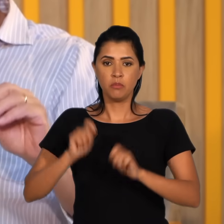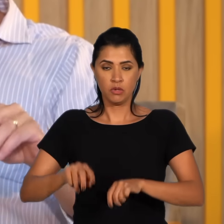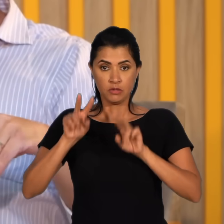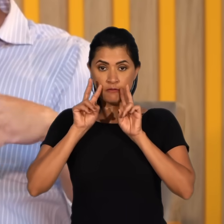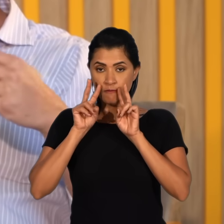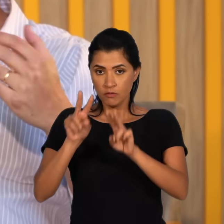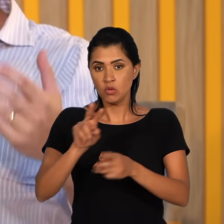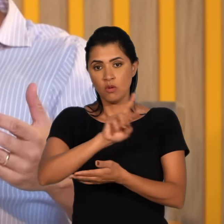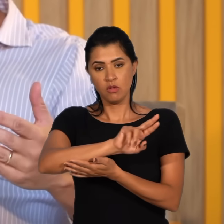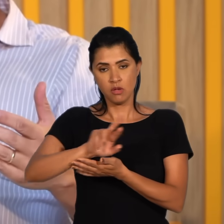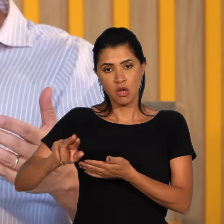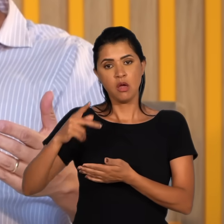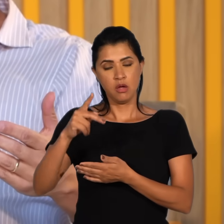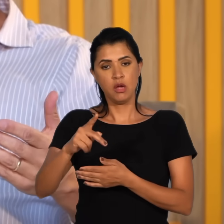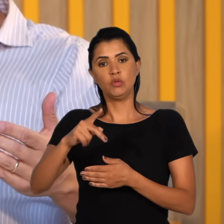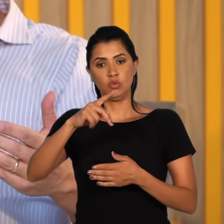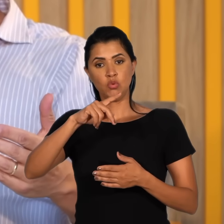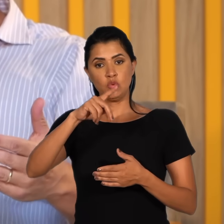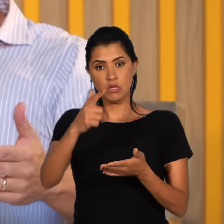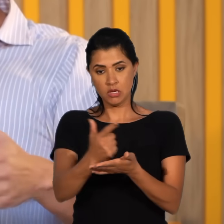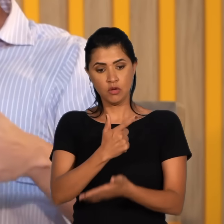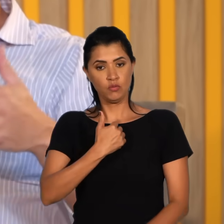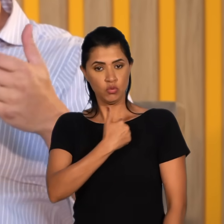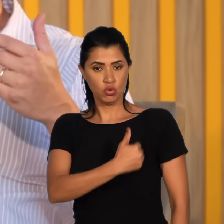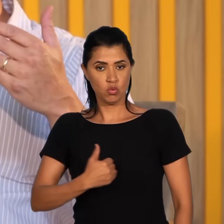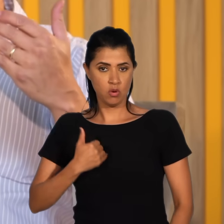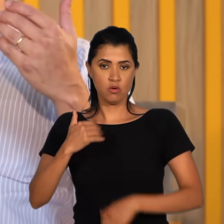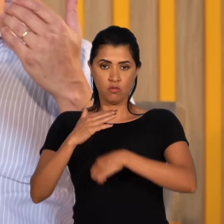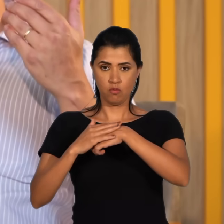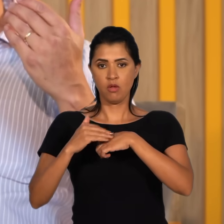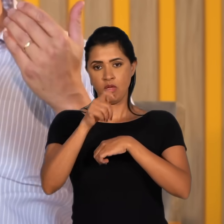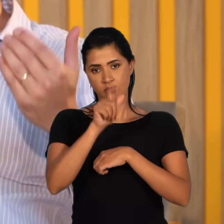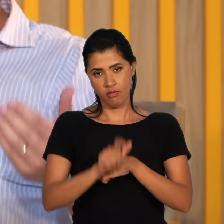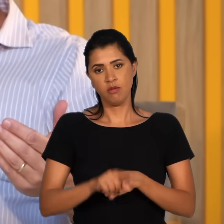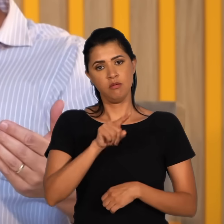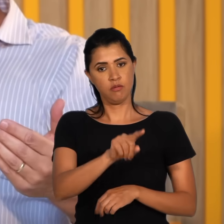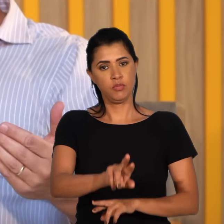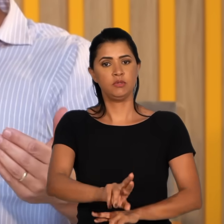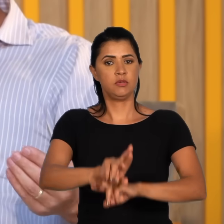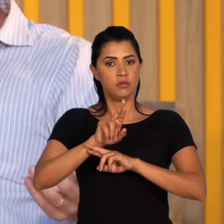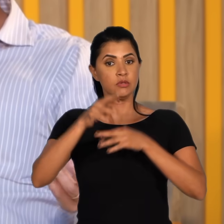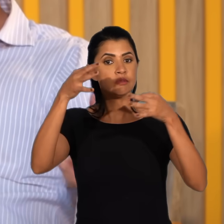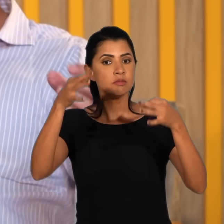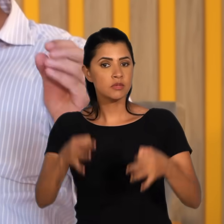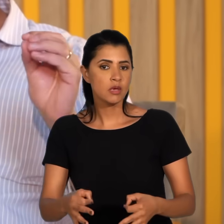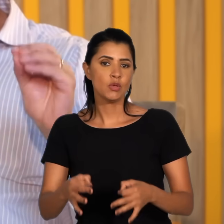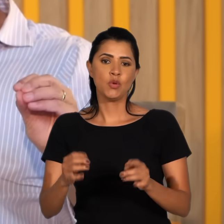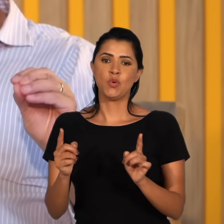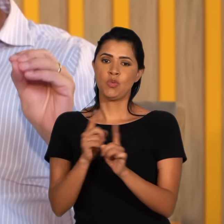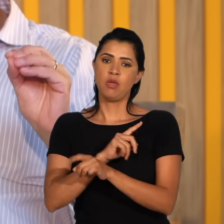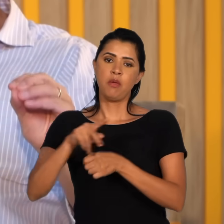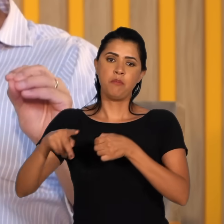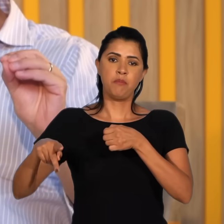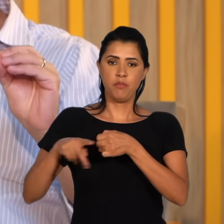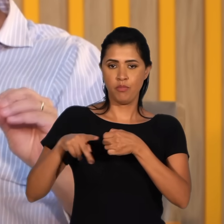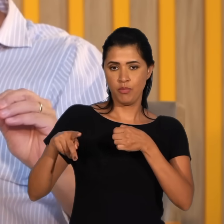observado em muitos aspectos do Evangelho de João O discípulo amado é o representante ideal pois ao contrário de